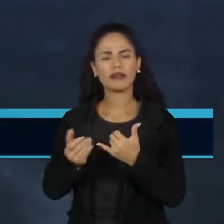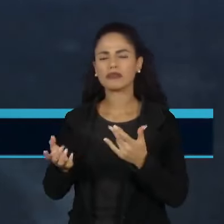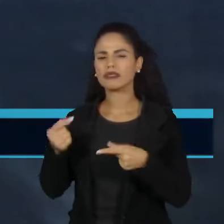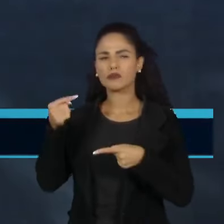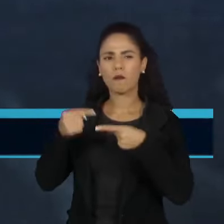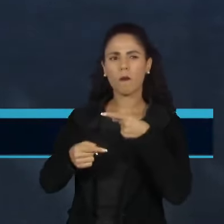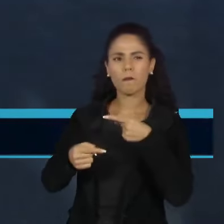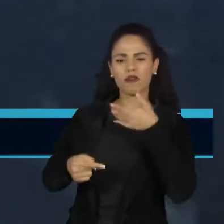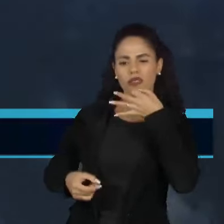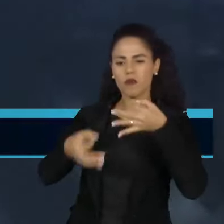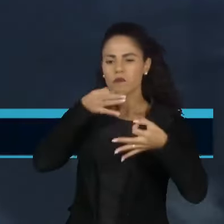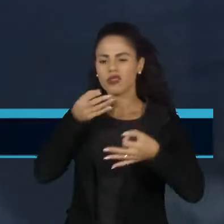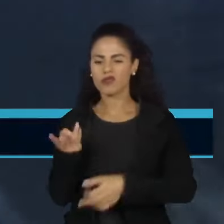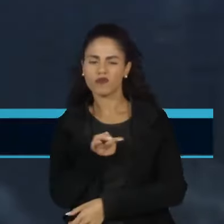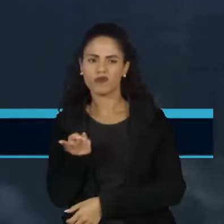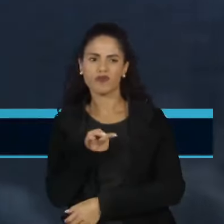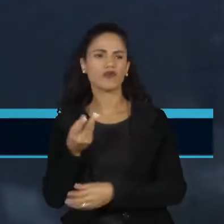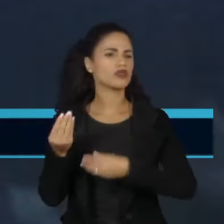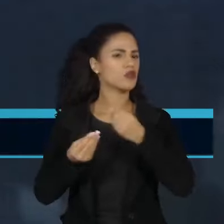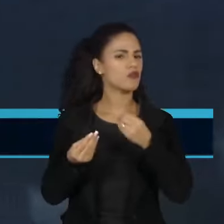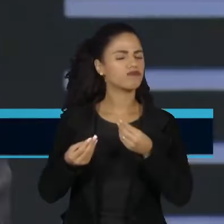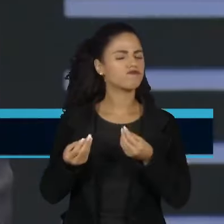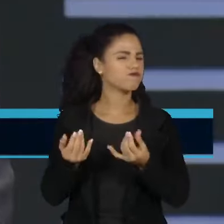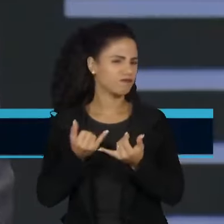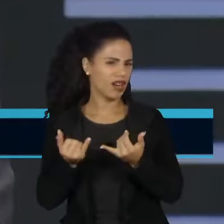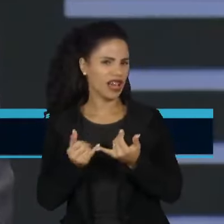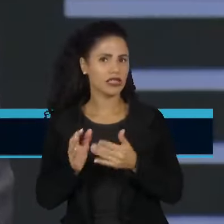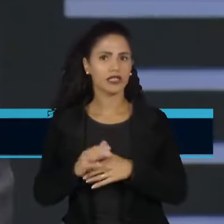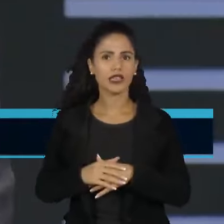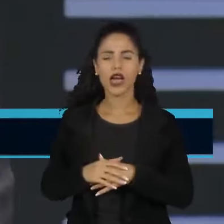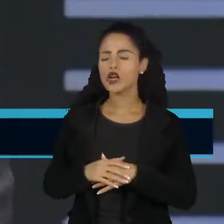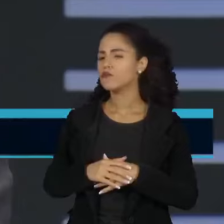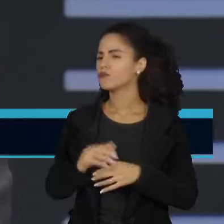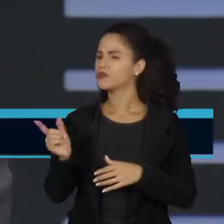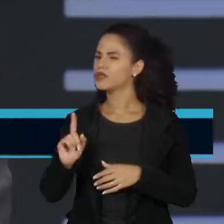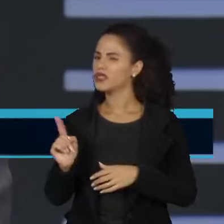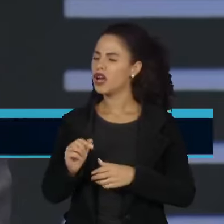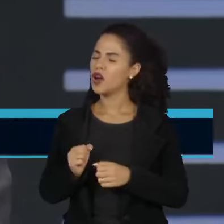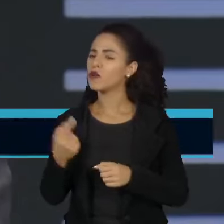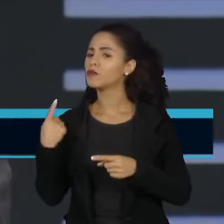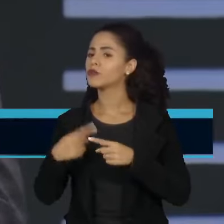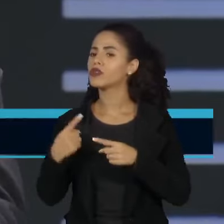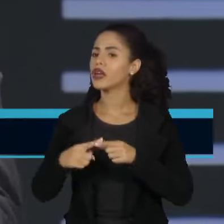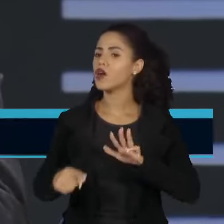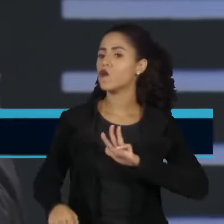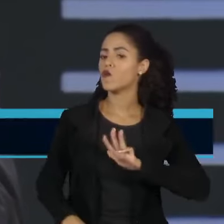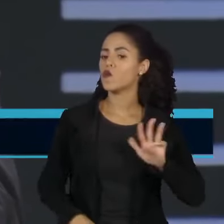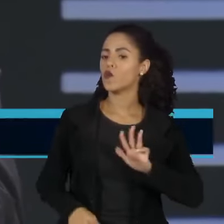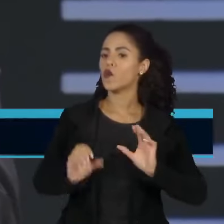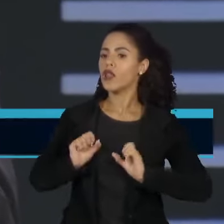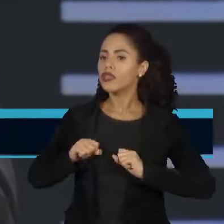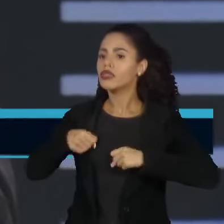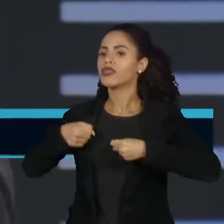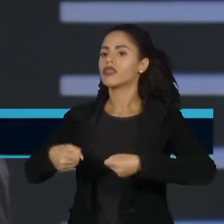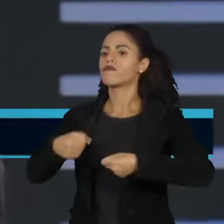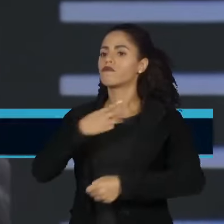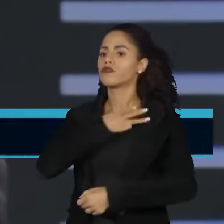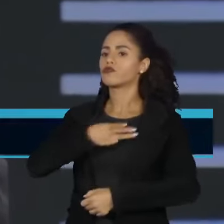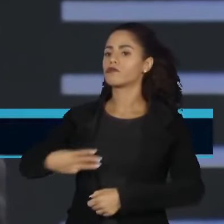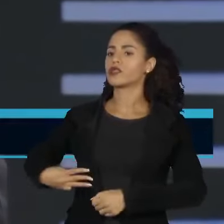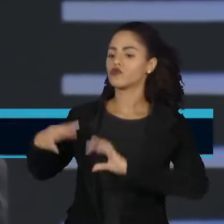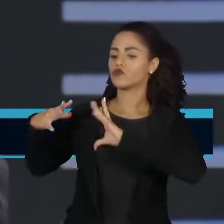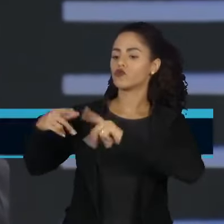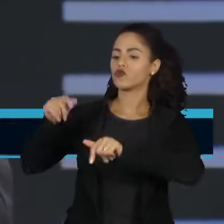presidente em relação ao ministro? Isso cria algum ruído? Não, não cria ruído, até porque o Lula, ele defende que os ministros